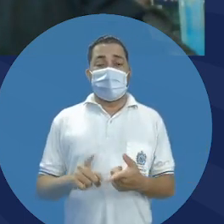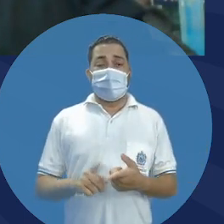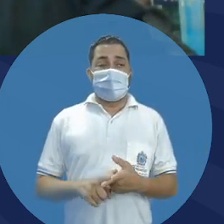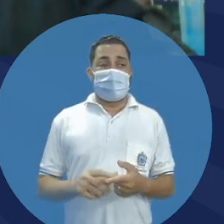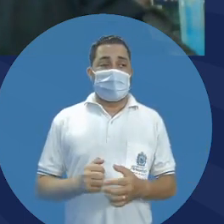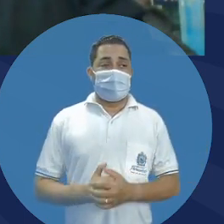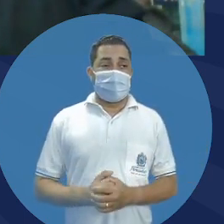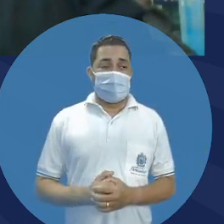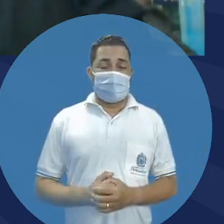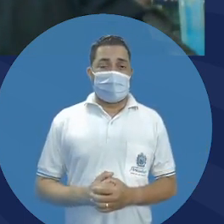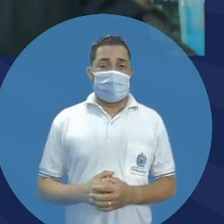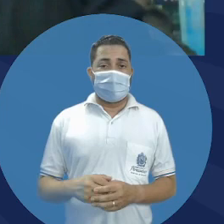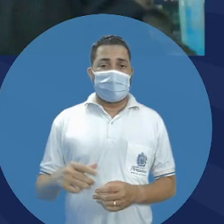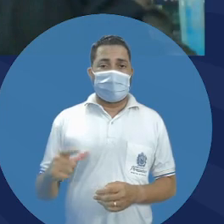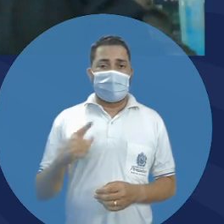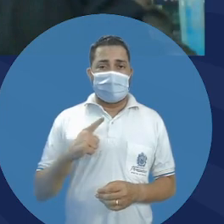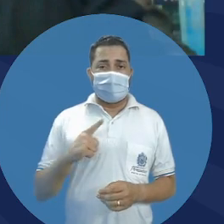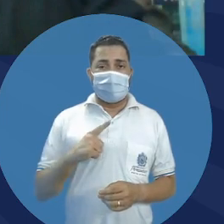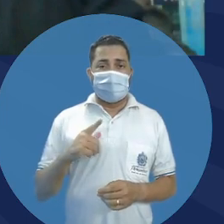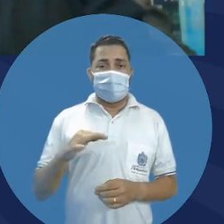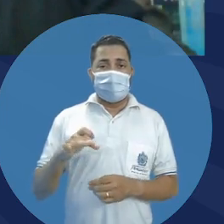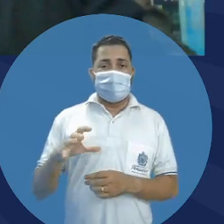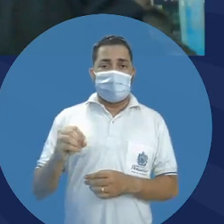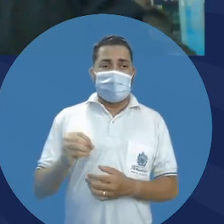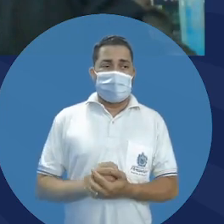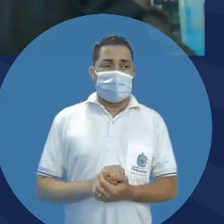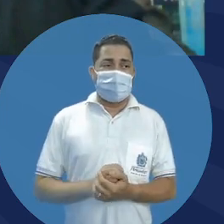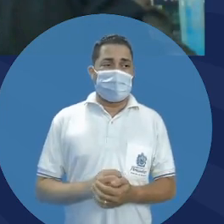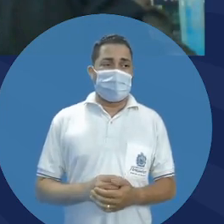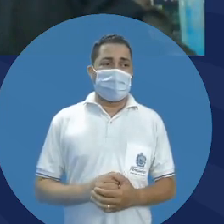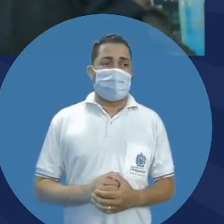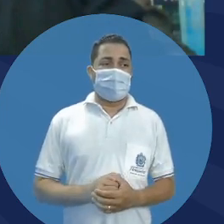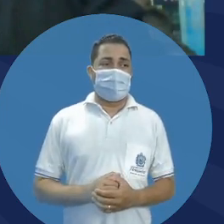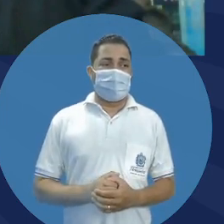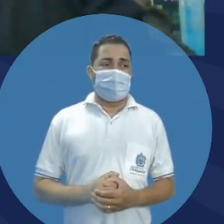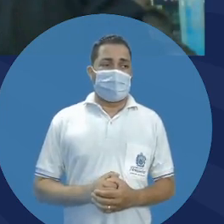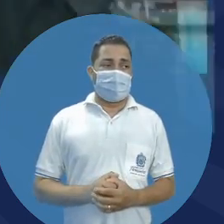urgente: respeite o meu eu.